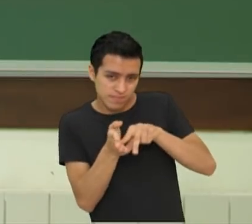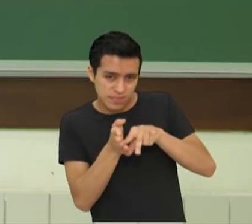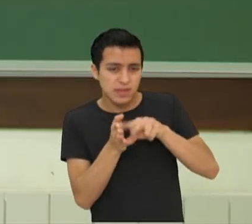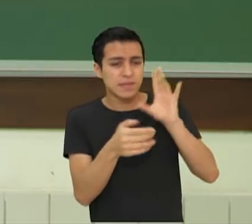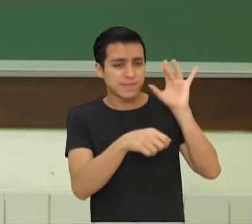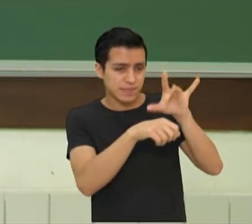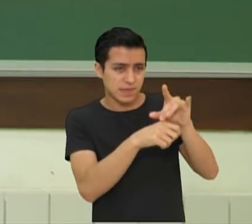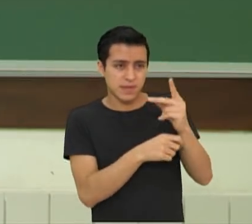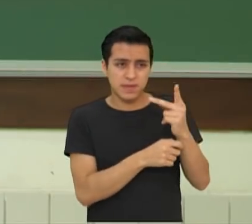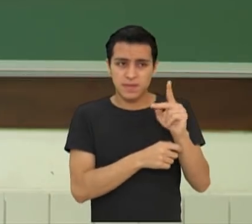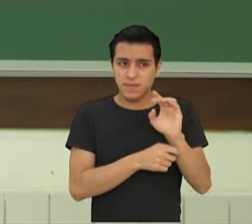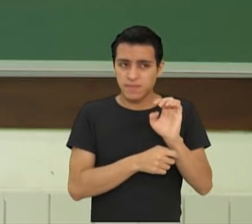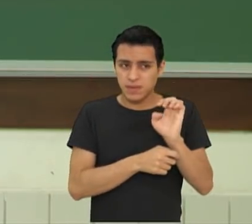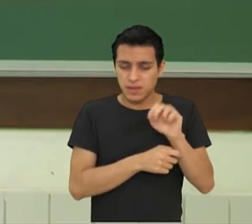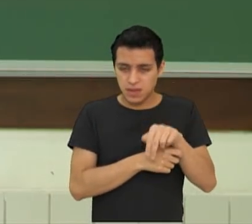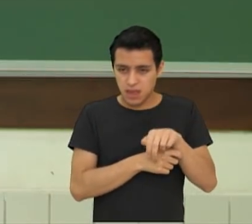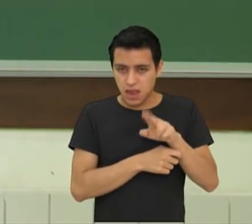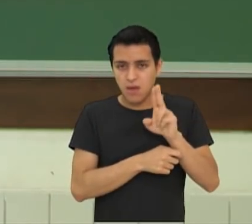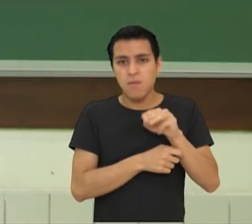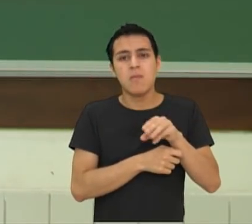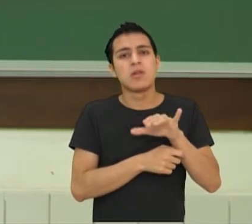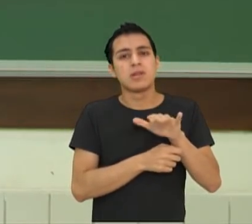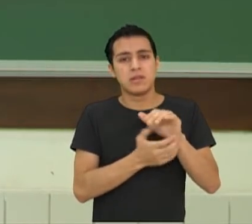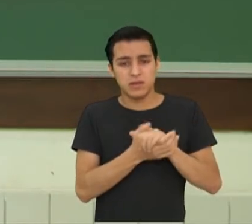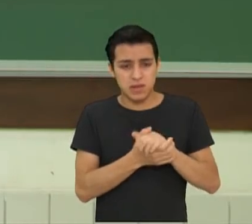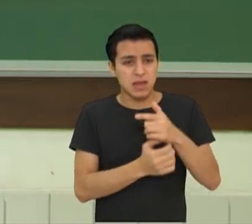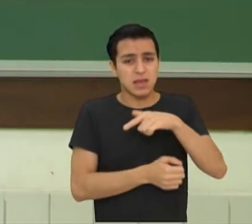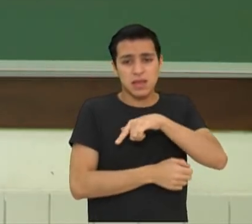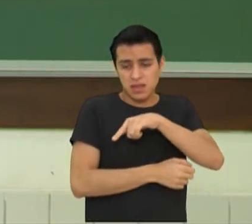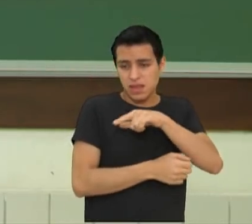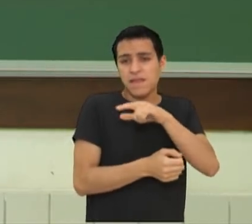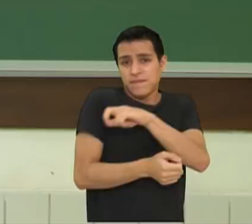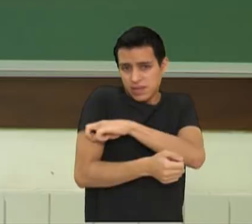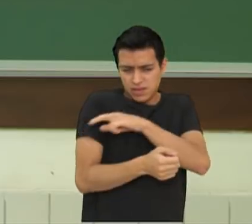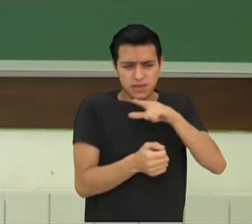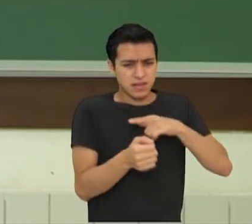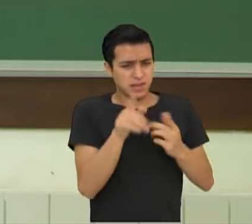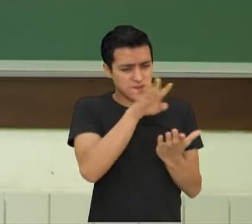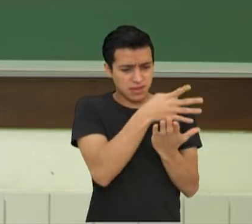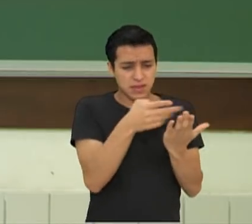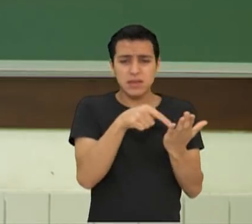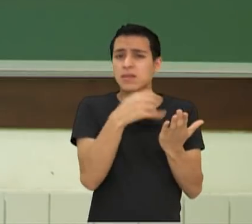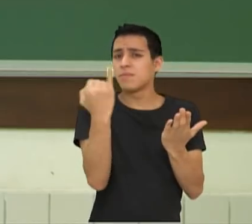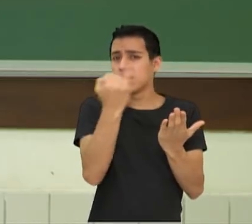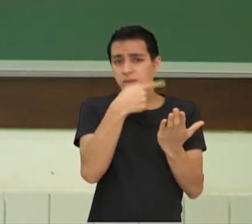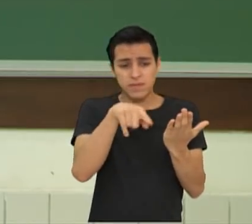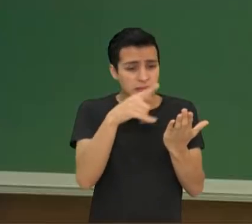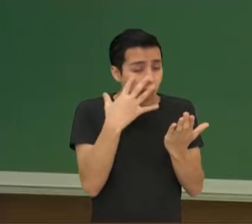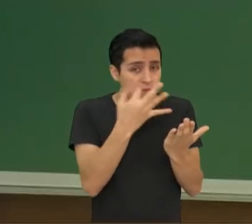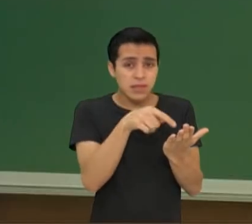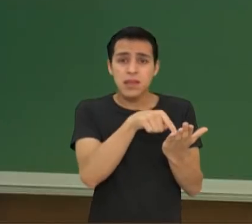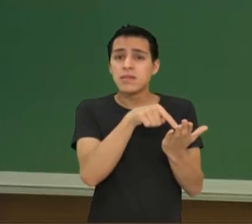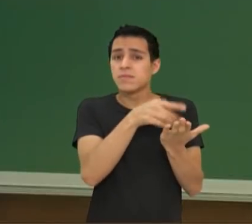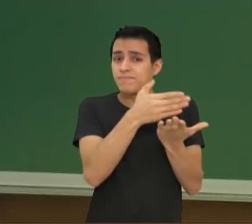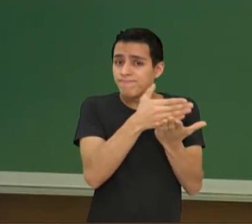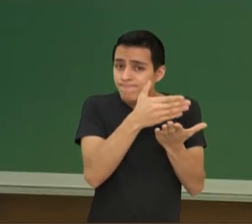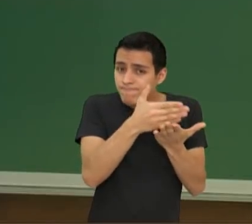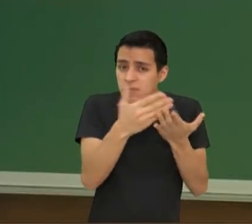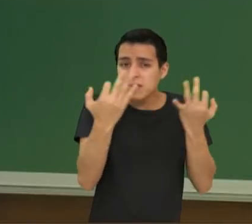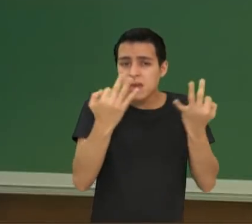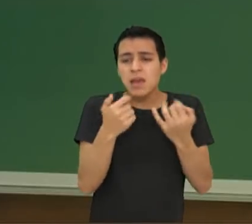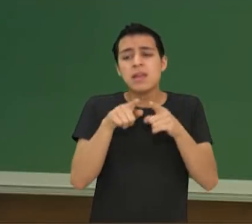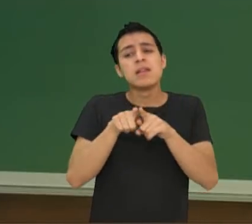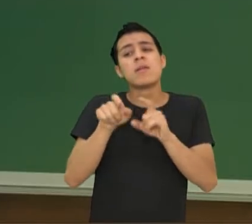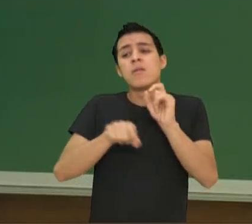a pneumonia. Tem vacina, tá lá no nosso calendário, é importante manter em dia e é também uma